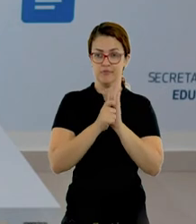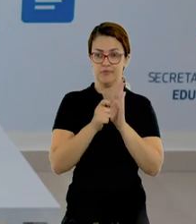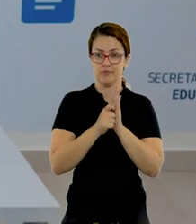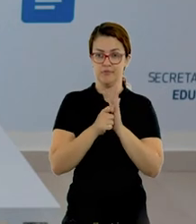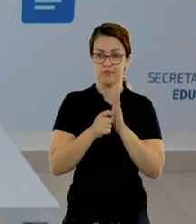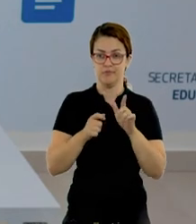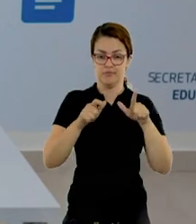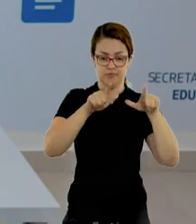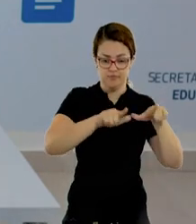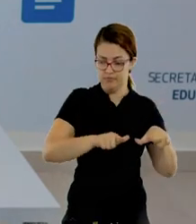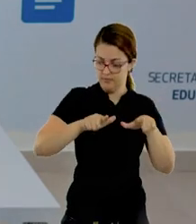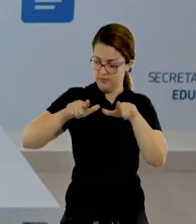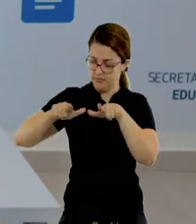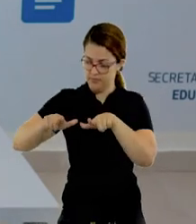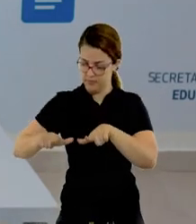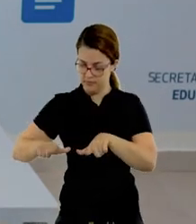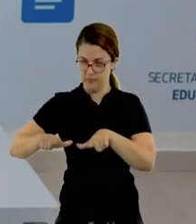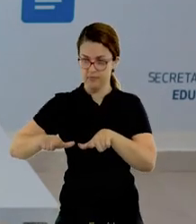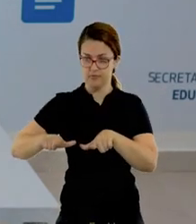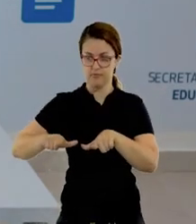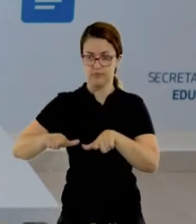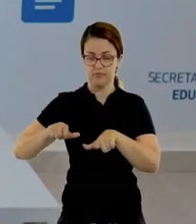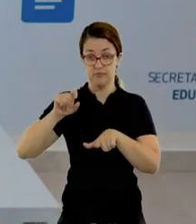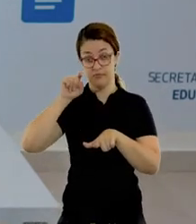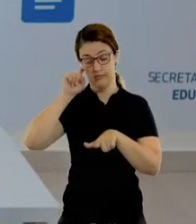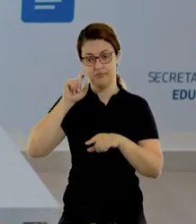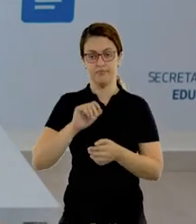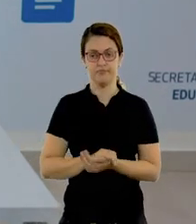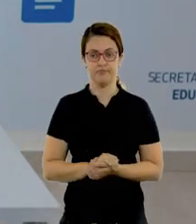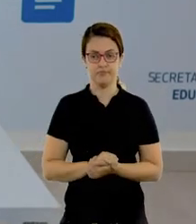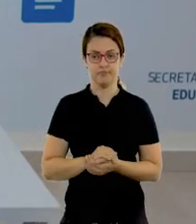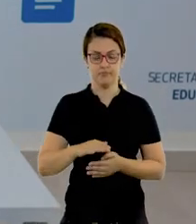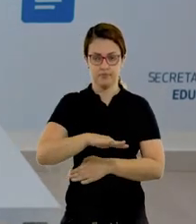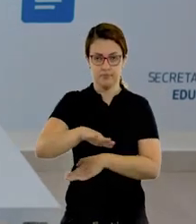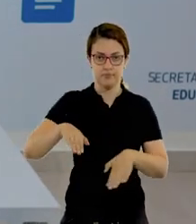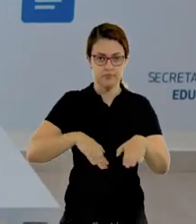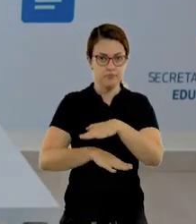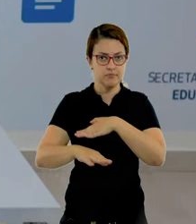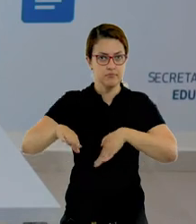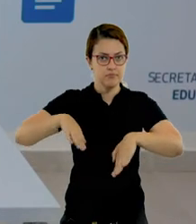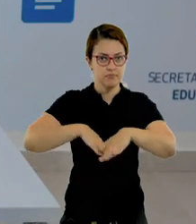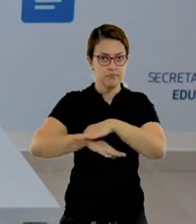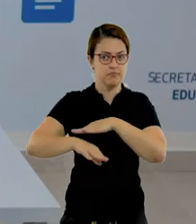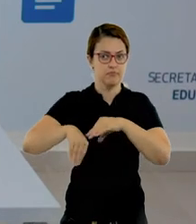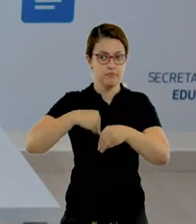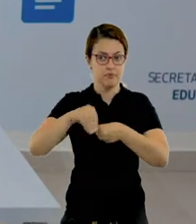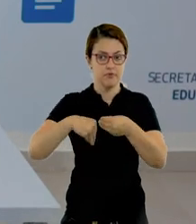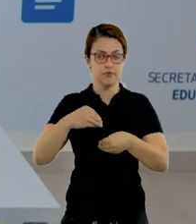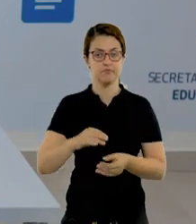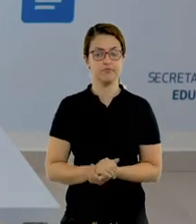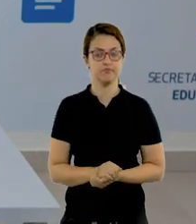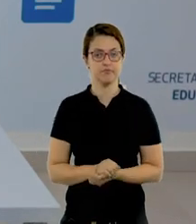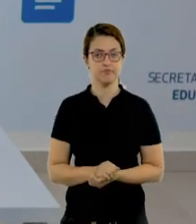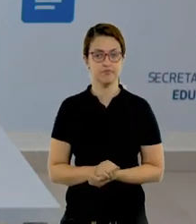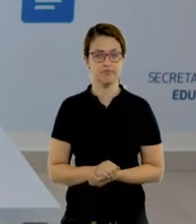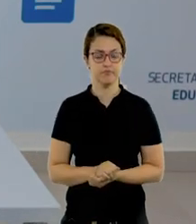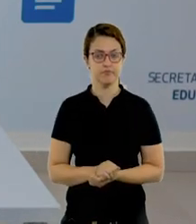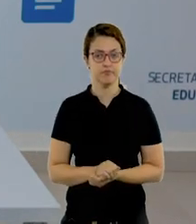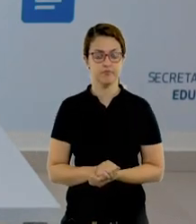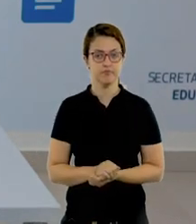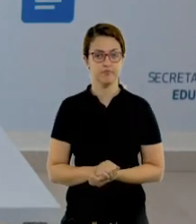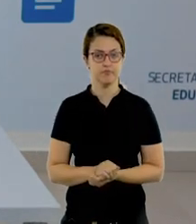coloca os cartões virados para baixo na mesa, dá uma embaralhadinha